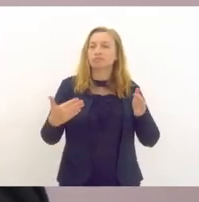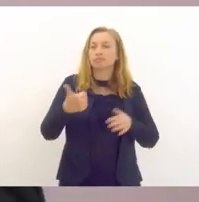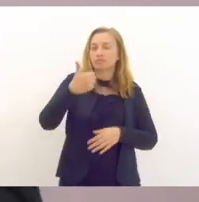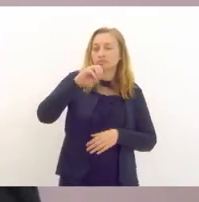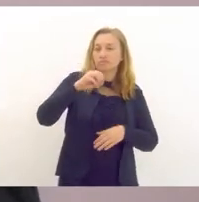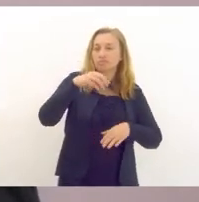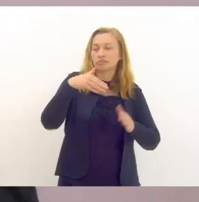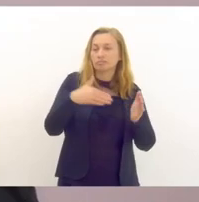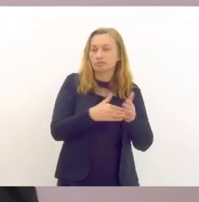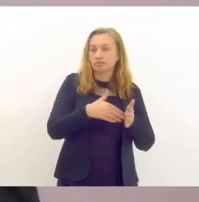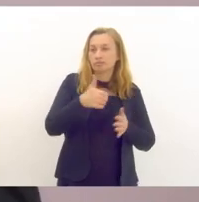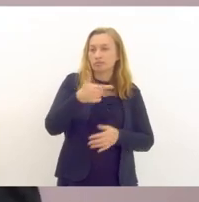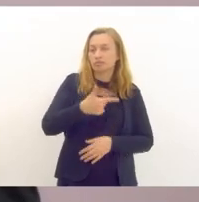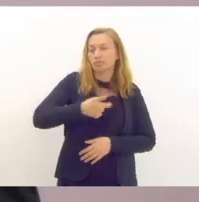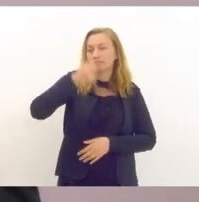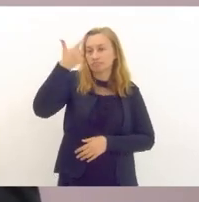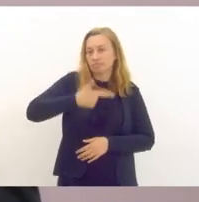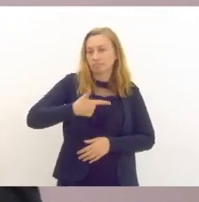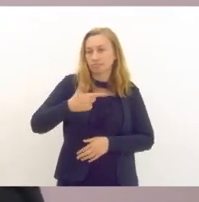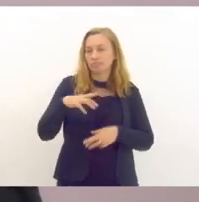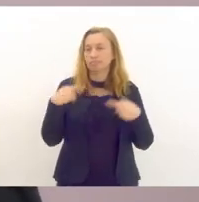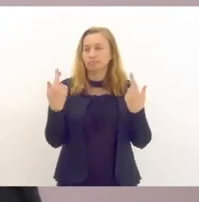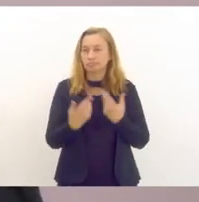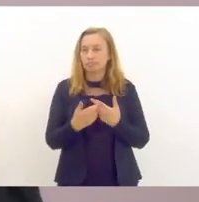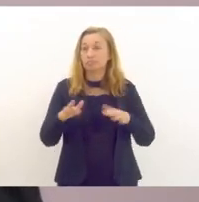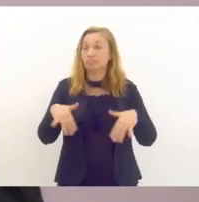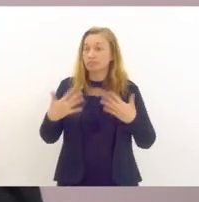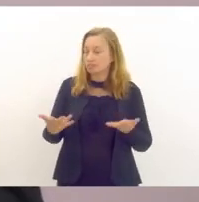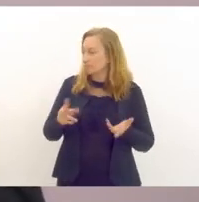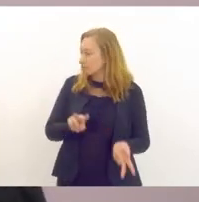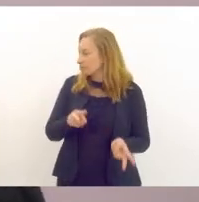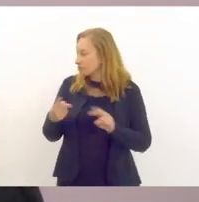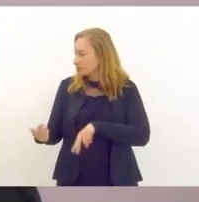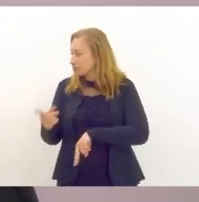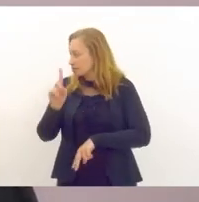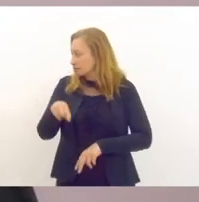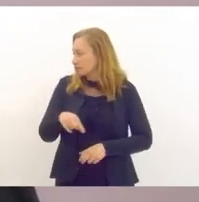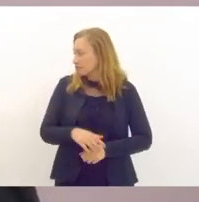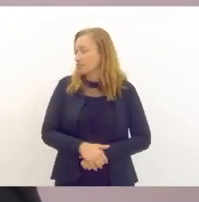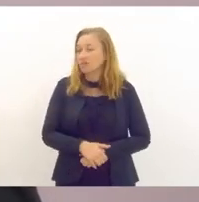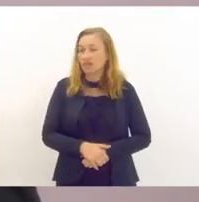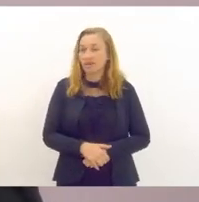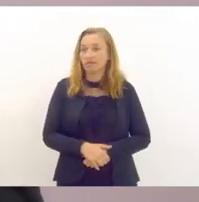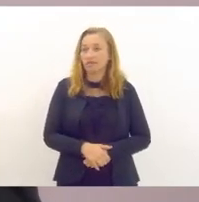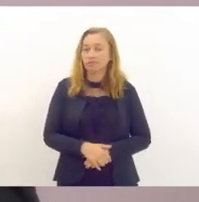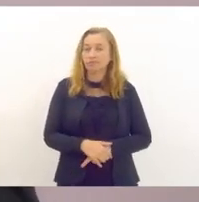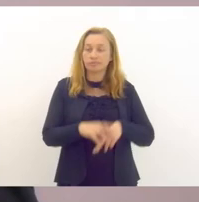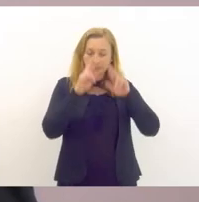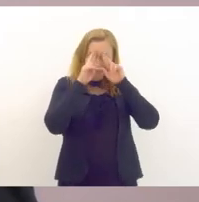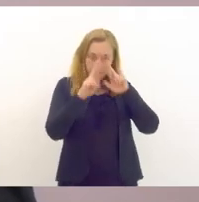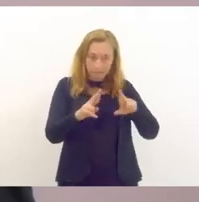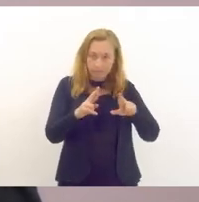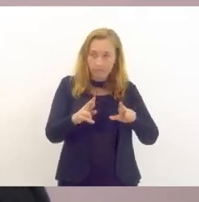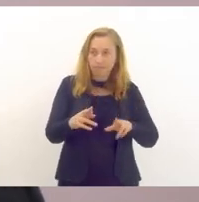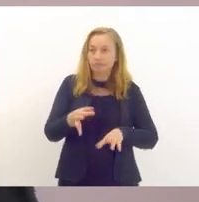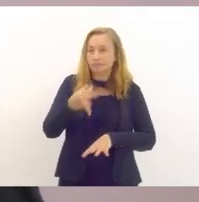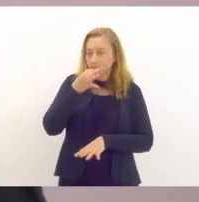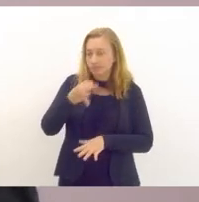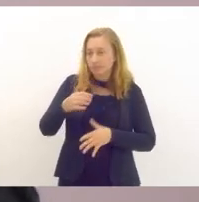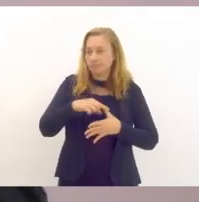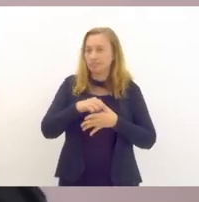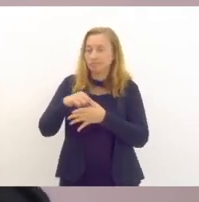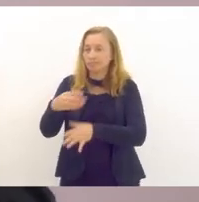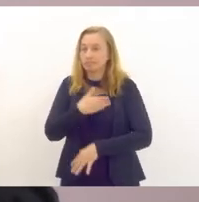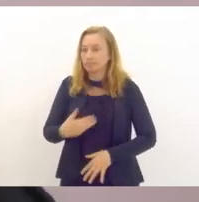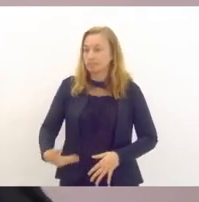aqui as sessões então cabeamento é esse independente respeito a posição do líder que não me ligou nem